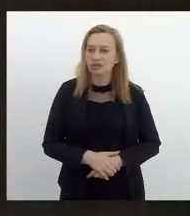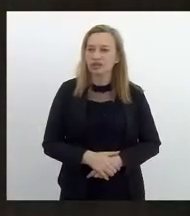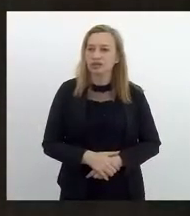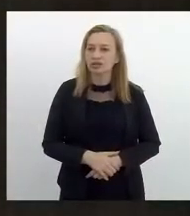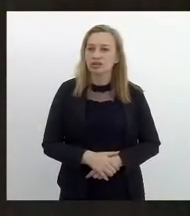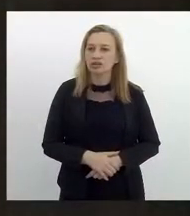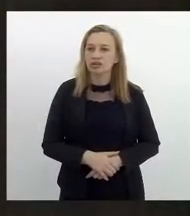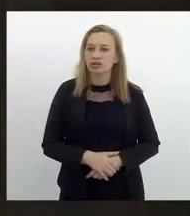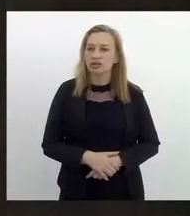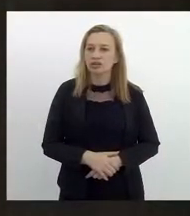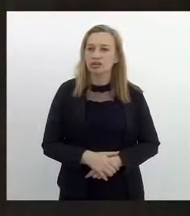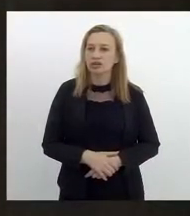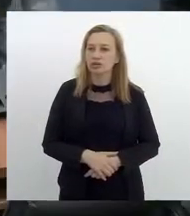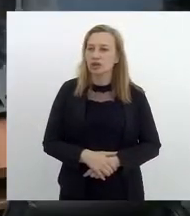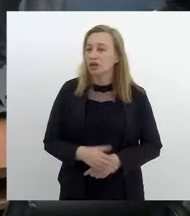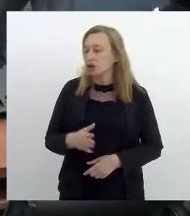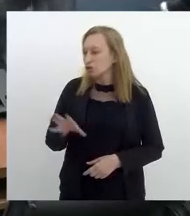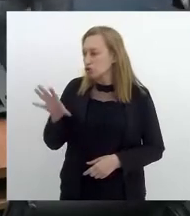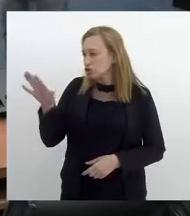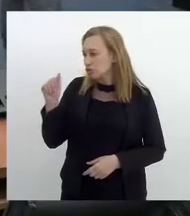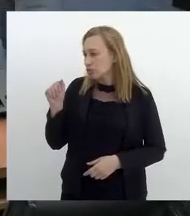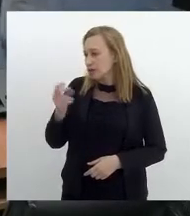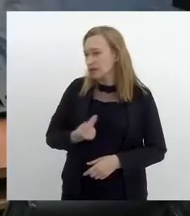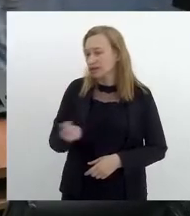eu pisquei, ele saiu.